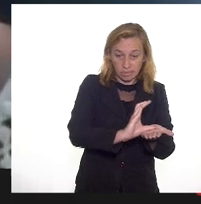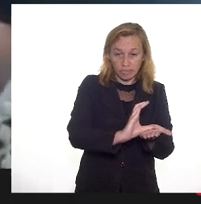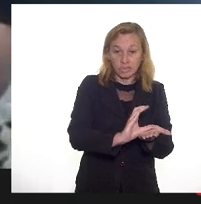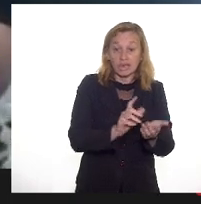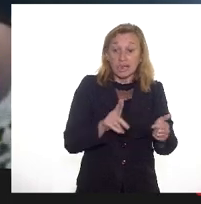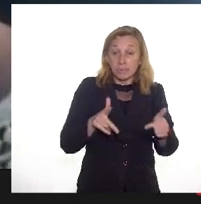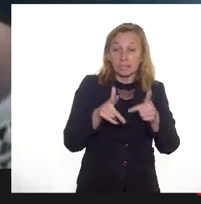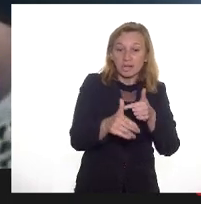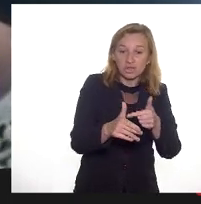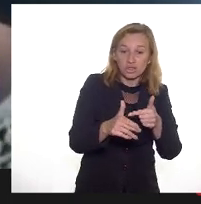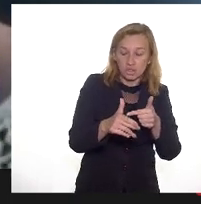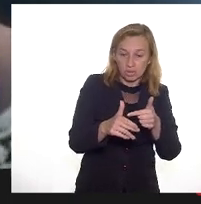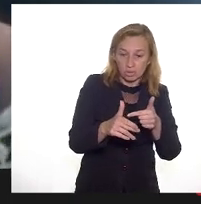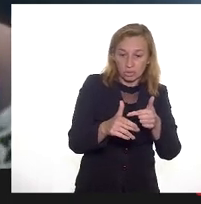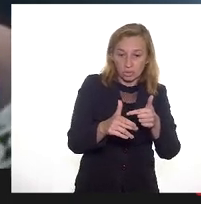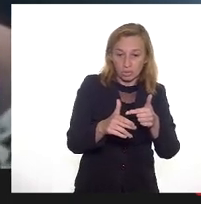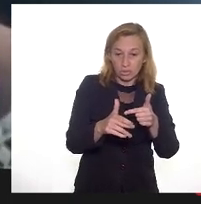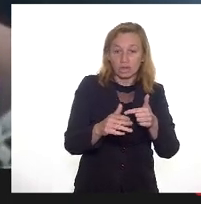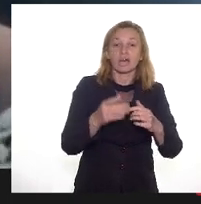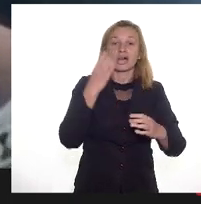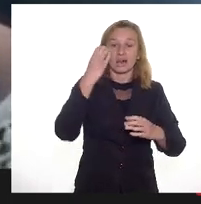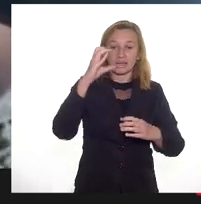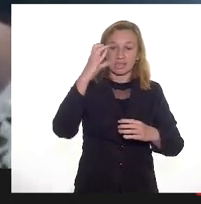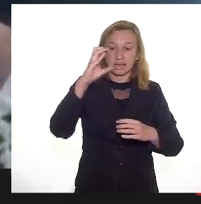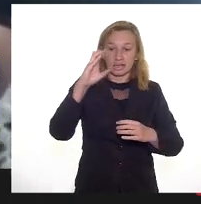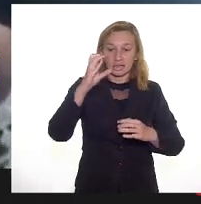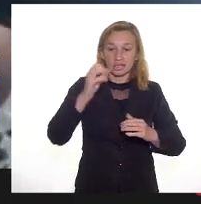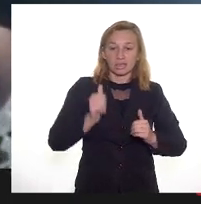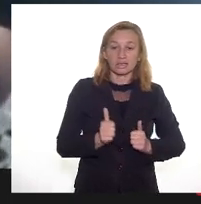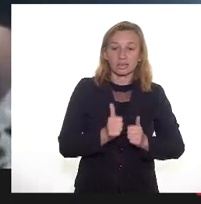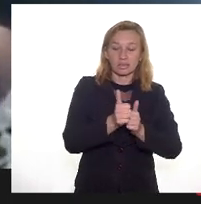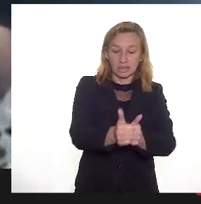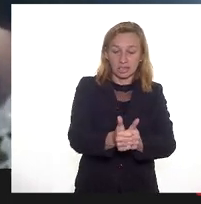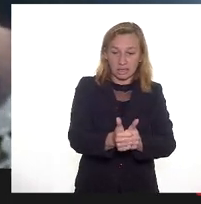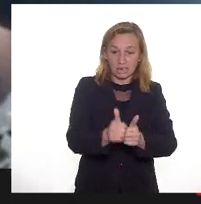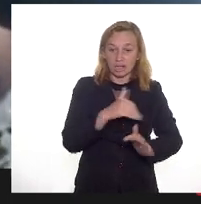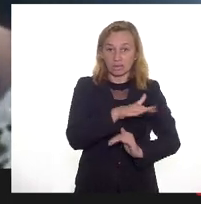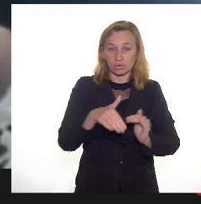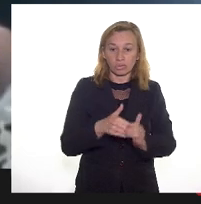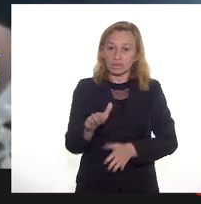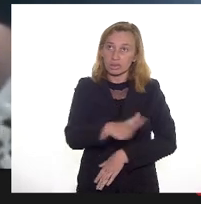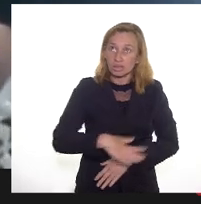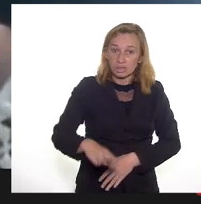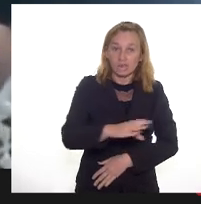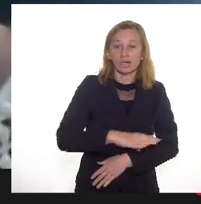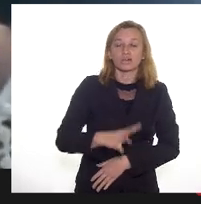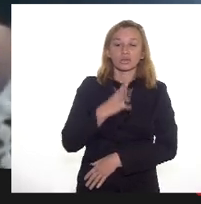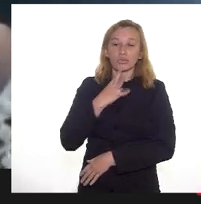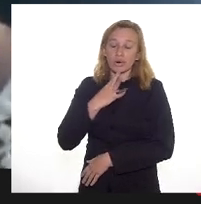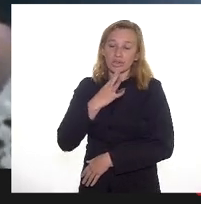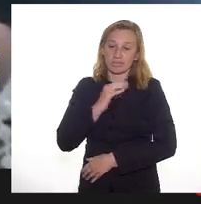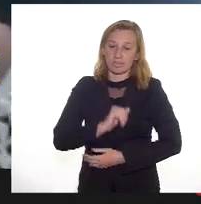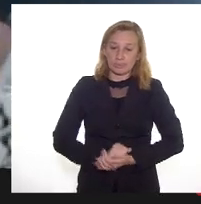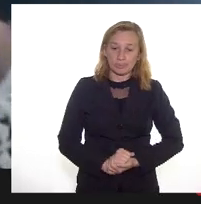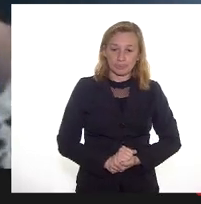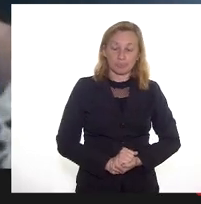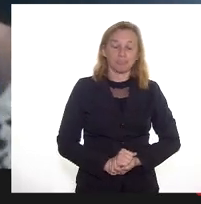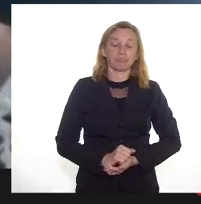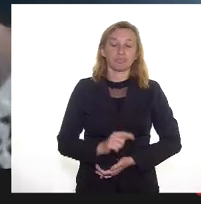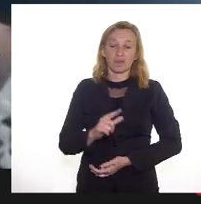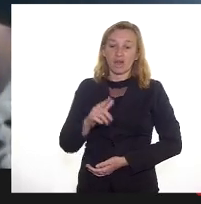a ciência de seguir a serviço da sociedade em todas as suas áreas do conhecimento. E eu tenho